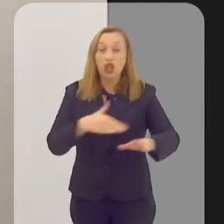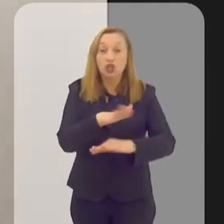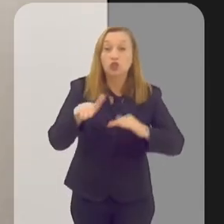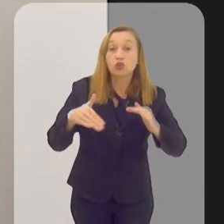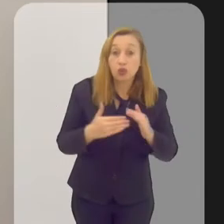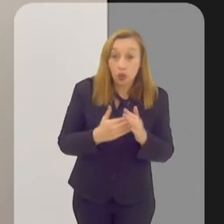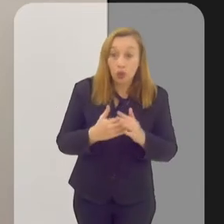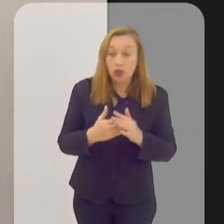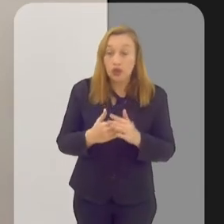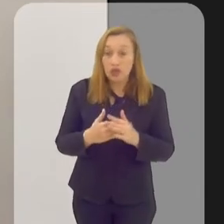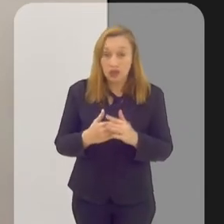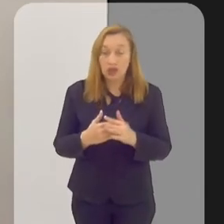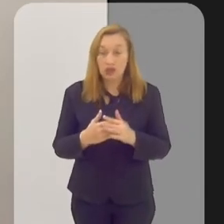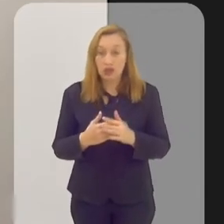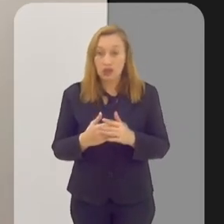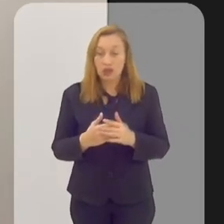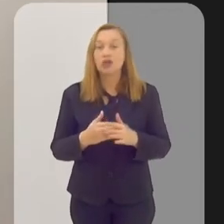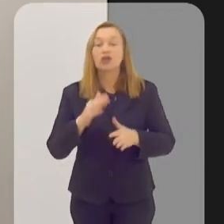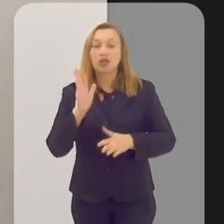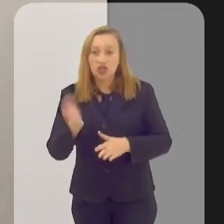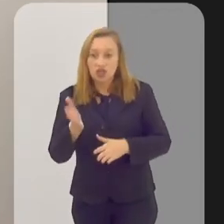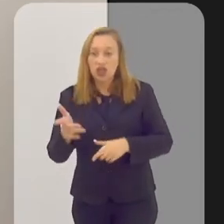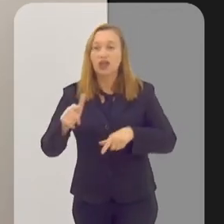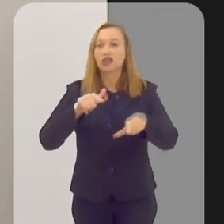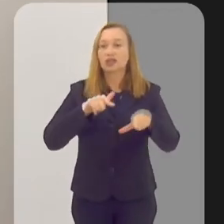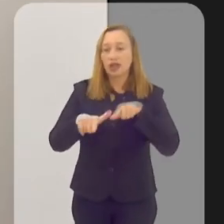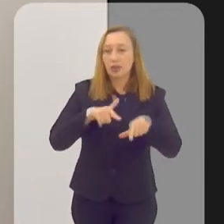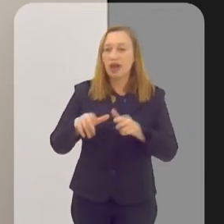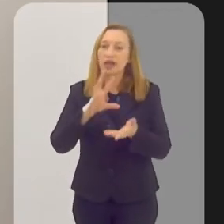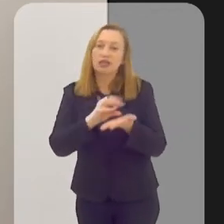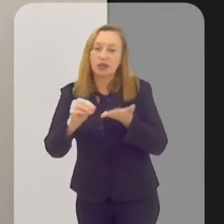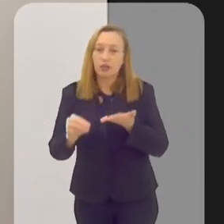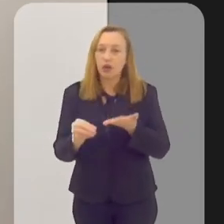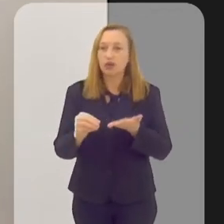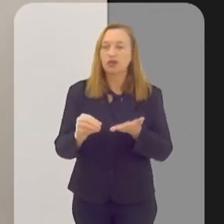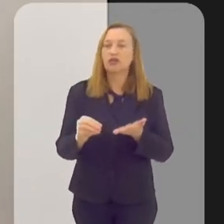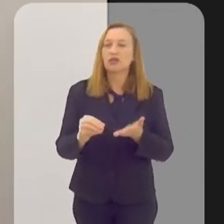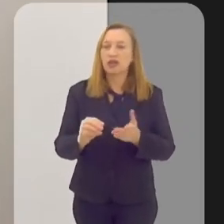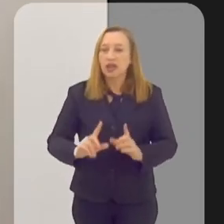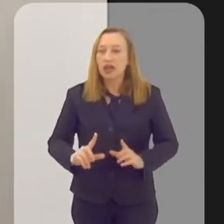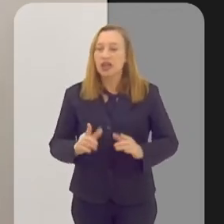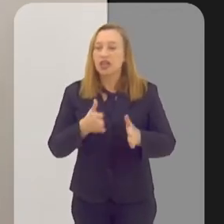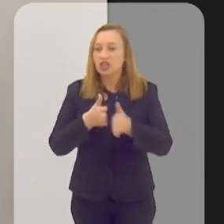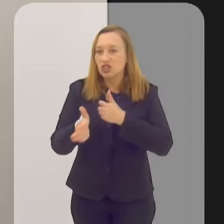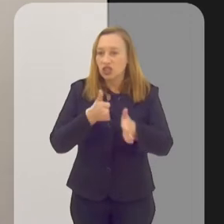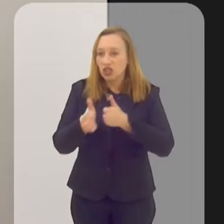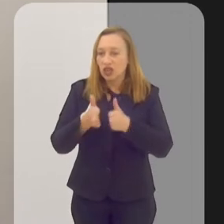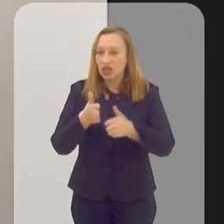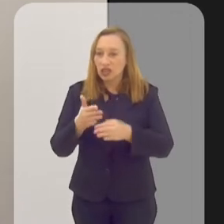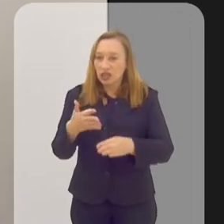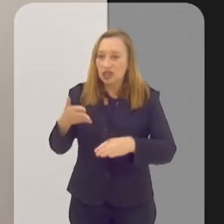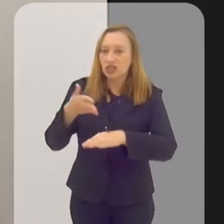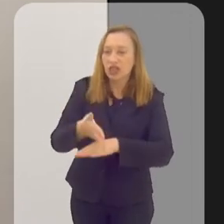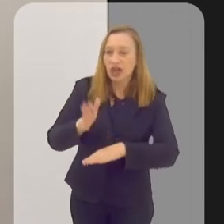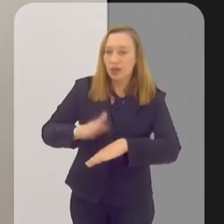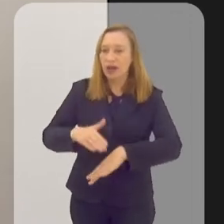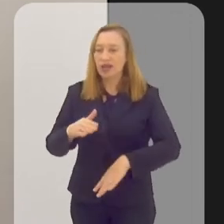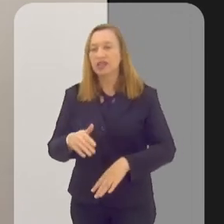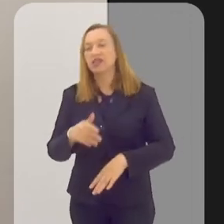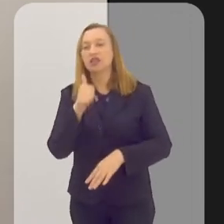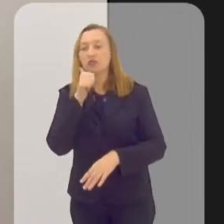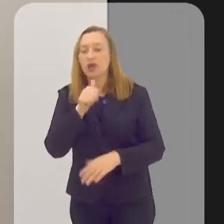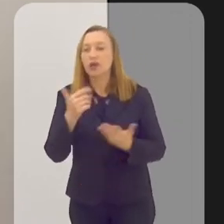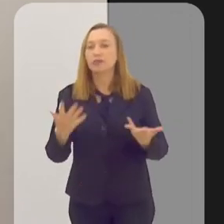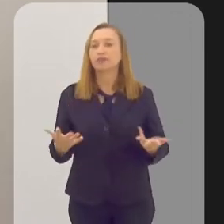difundida, né, entre todas essas entidades que já trabalham essa pauta, vai levar a que essas informações cheguem mais